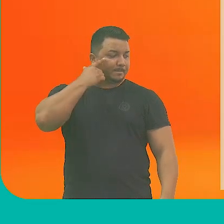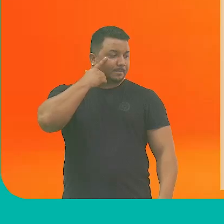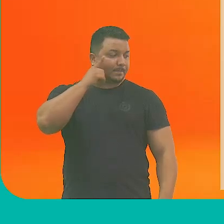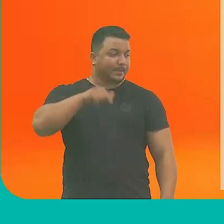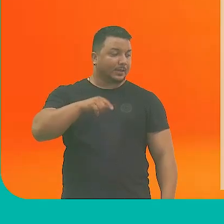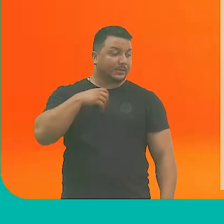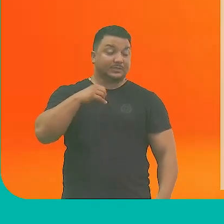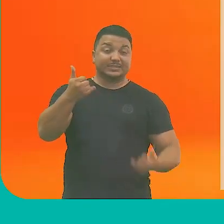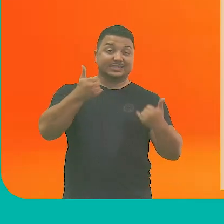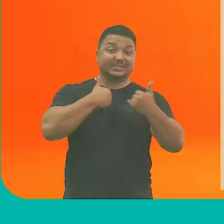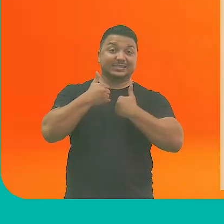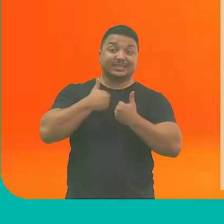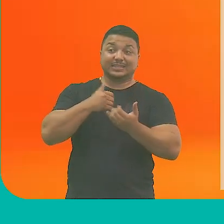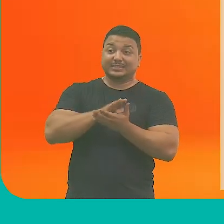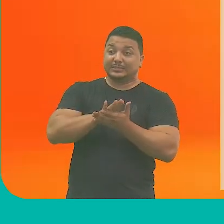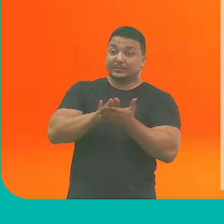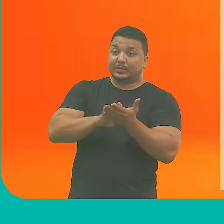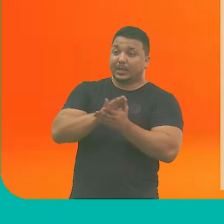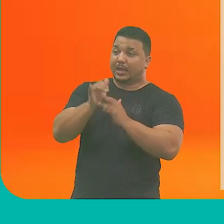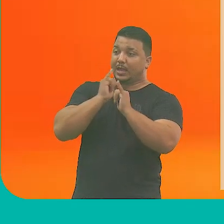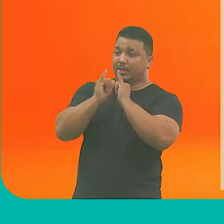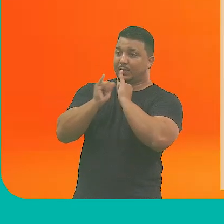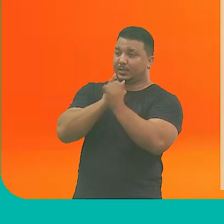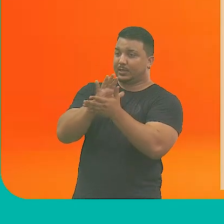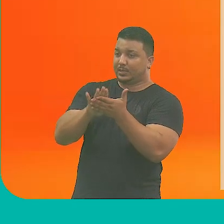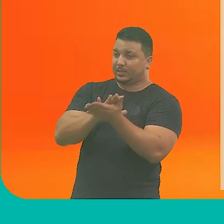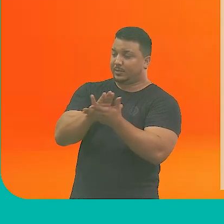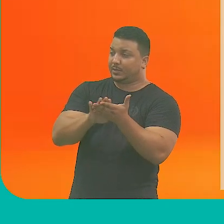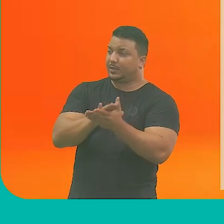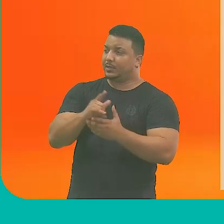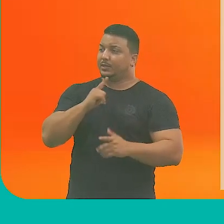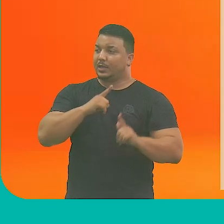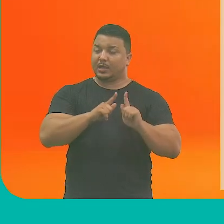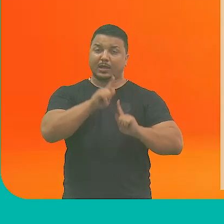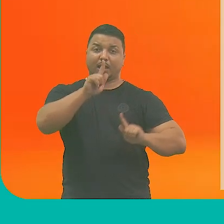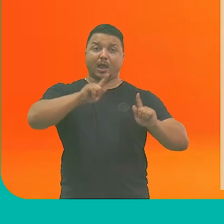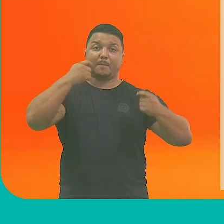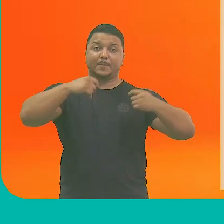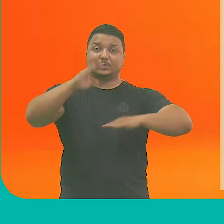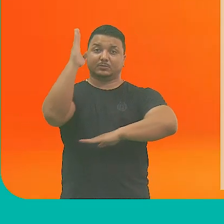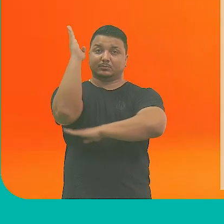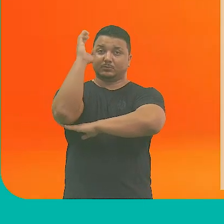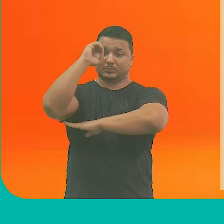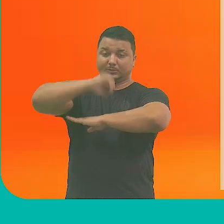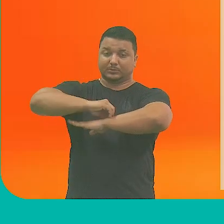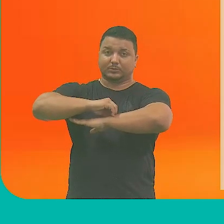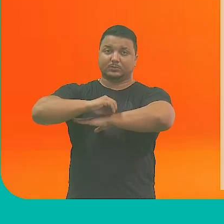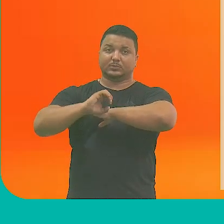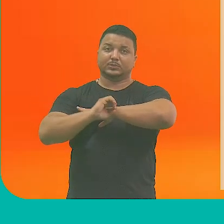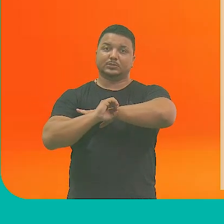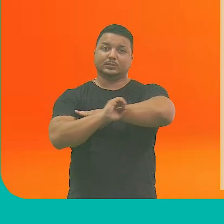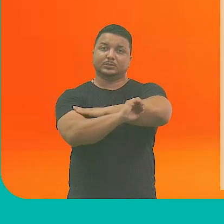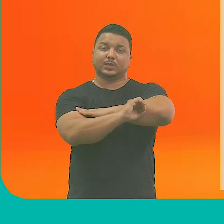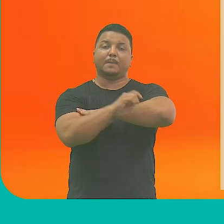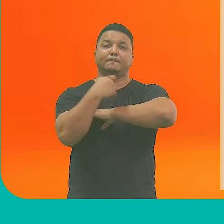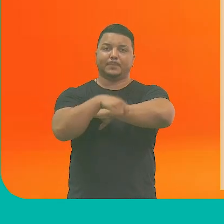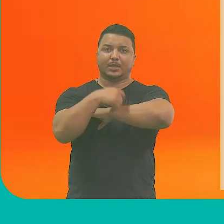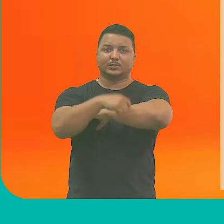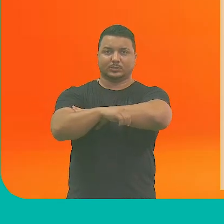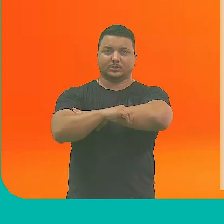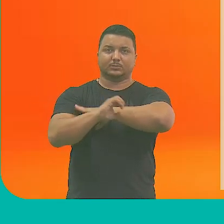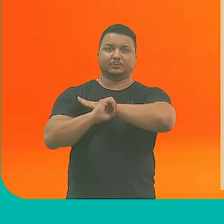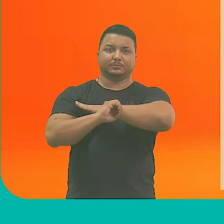sem sinal de internet, certo? O gráfico ele tem que ser nulo? Sim ou